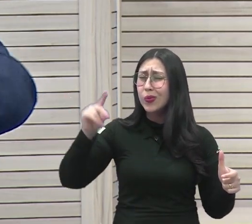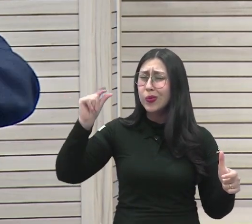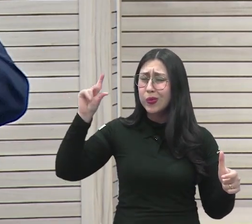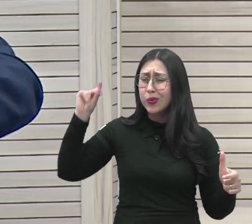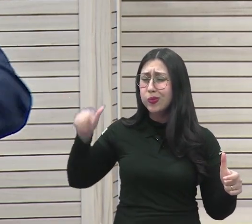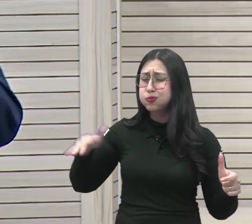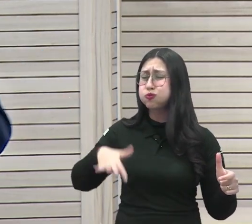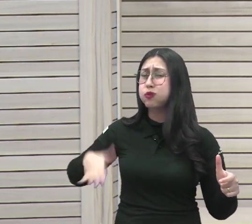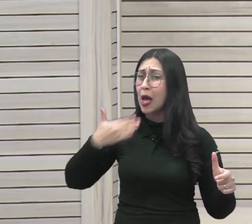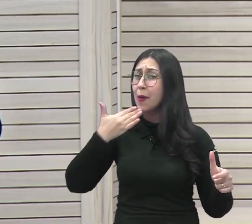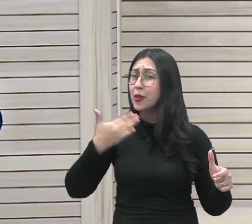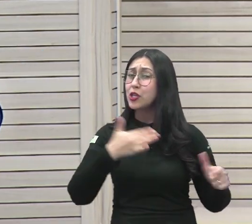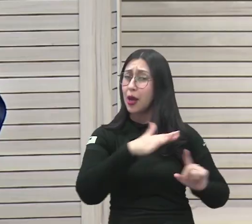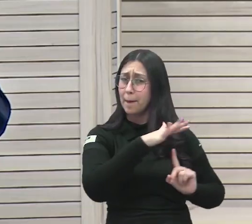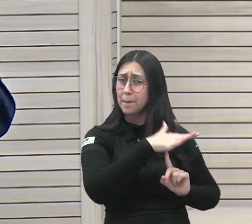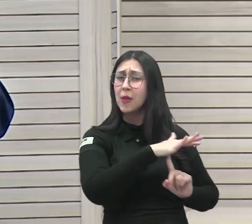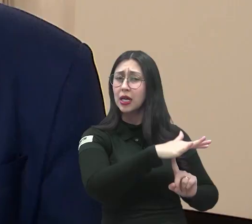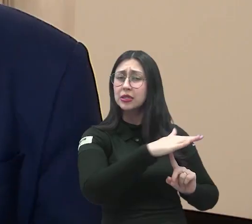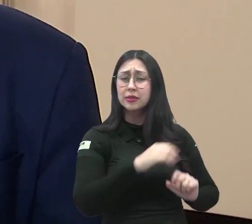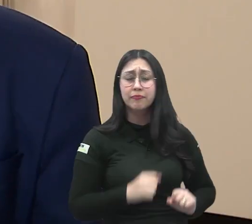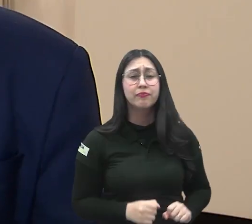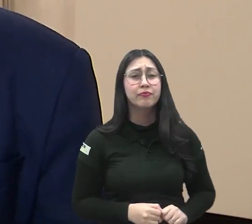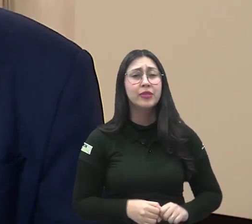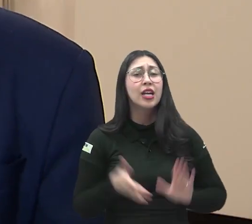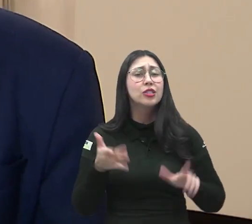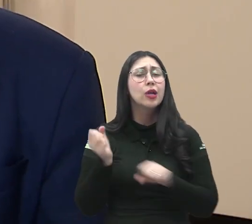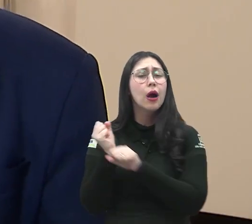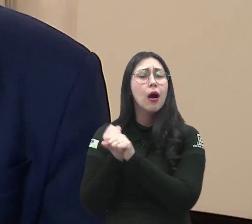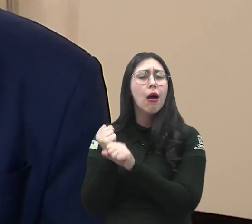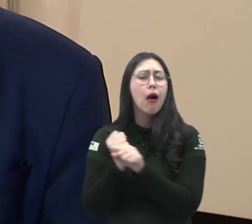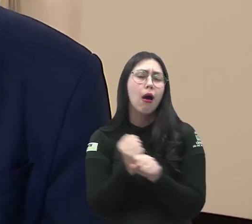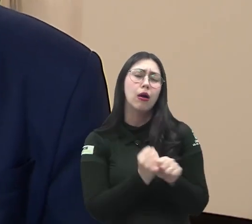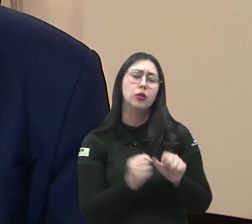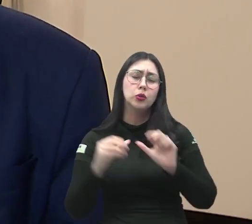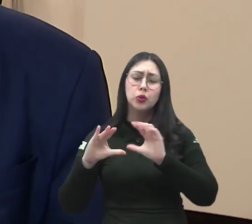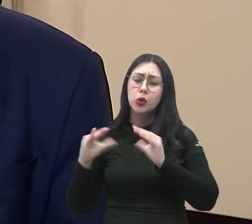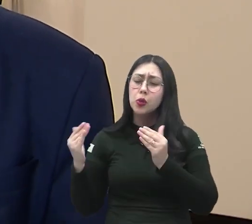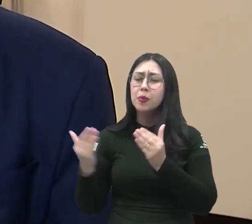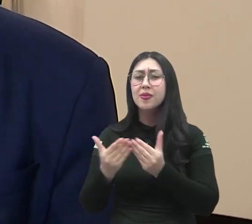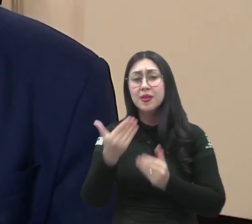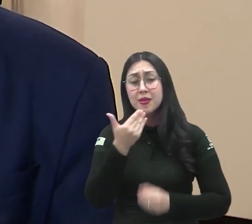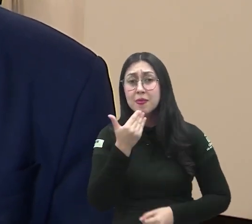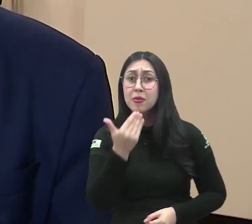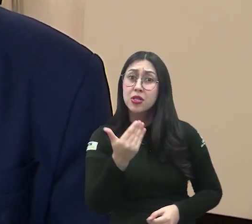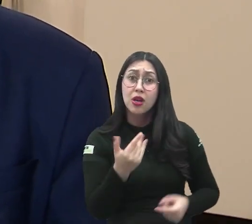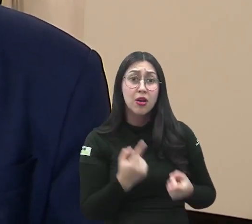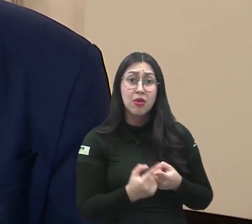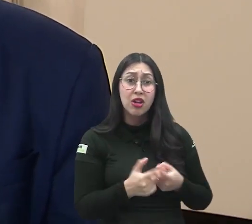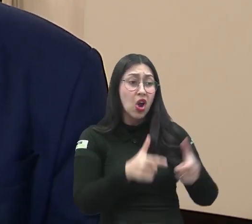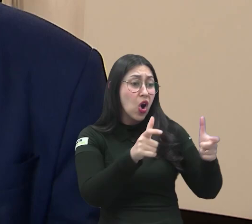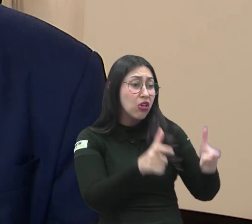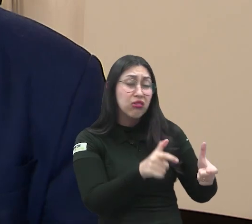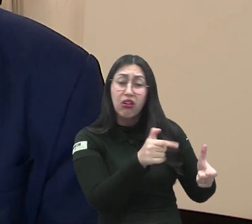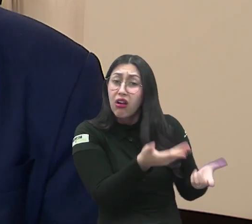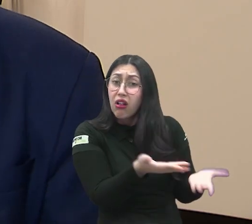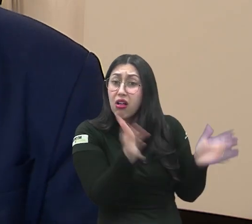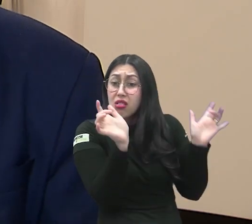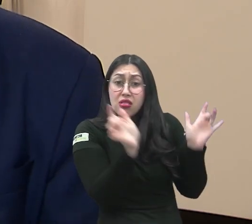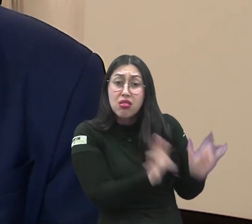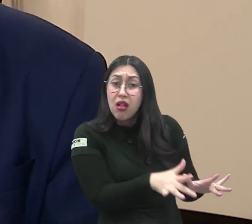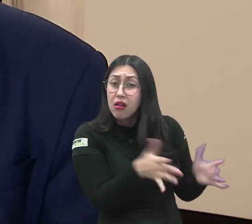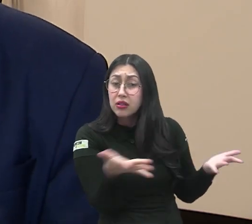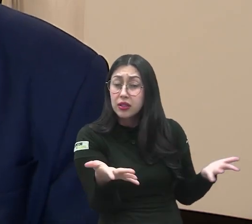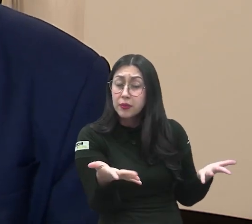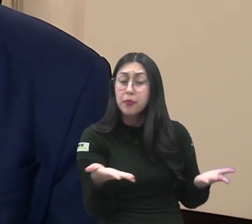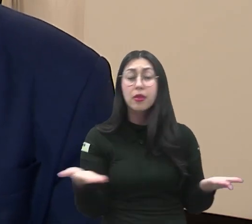demanda antiga dos moradores. É um desejo de muitos anos ali da nossa comunidade, é uma área que praticamente está